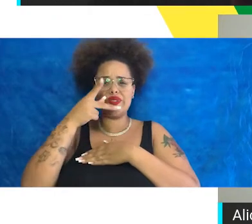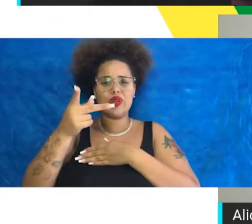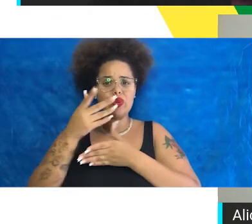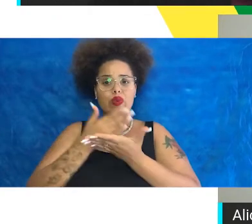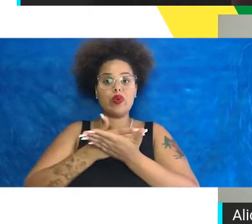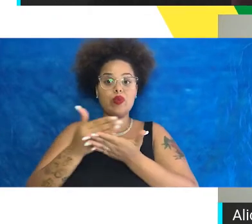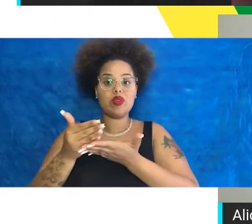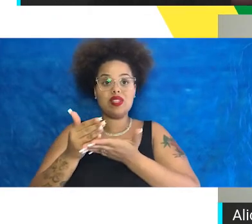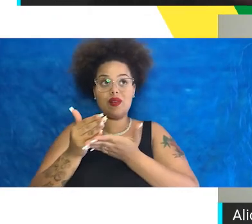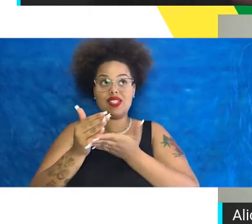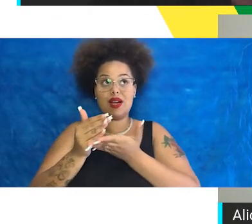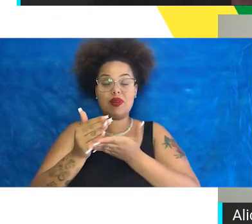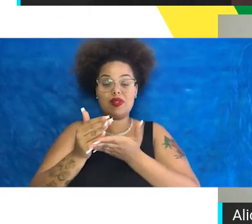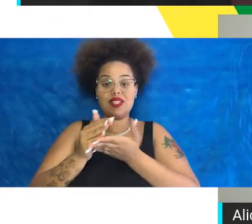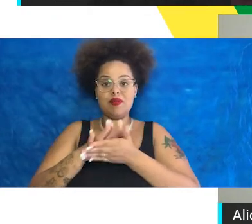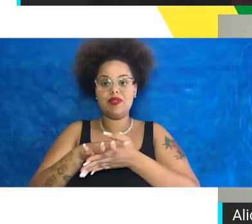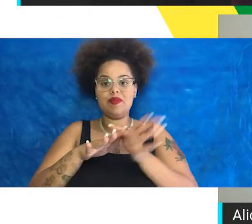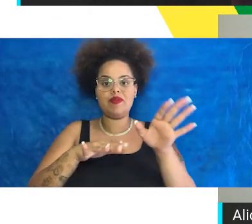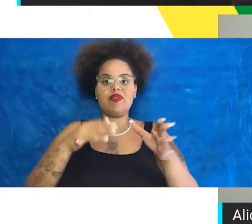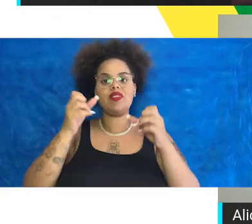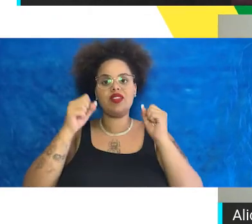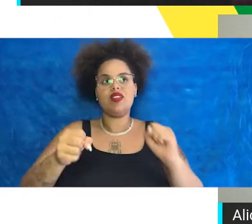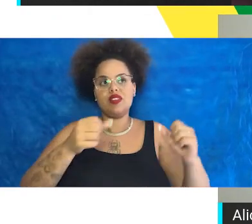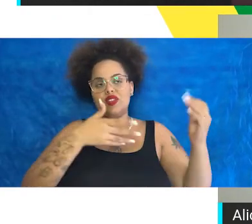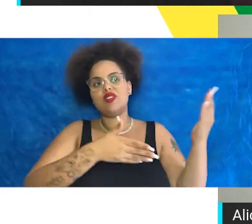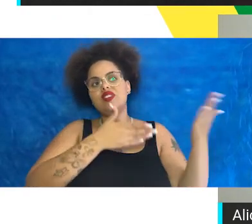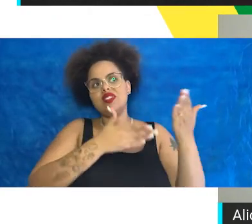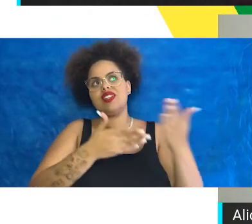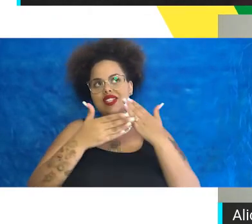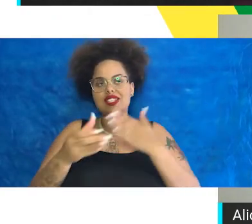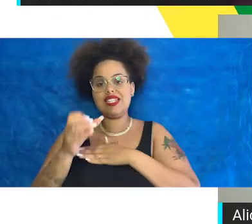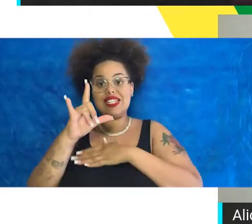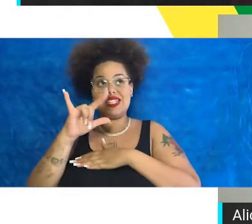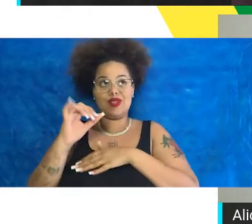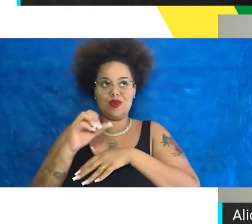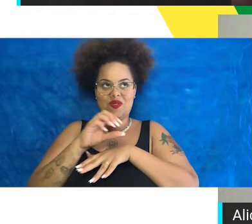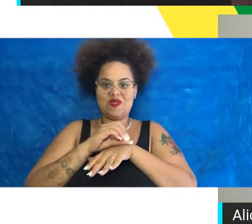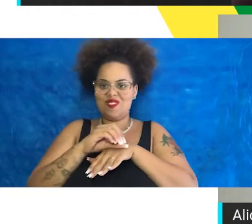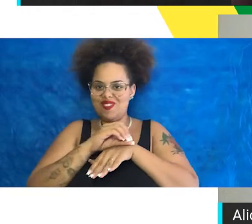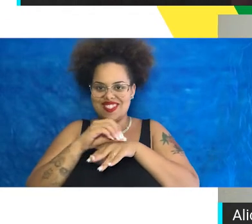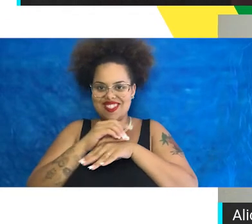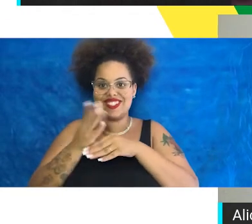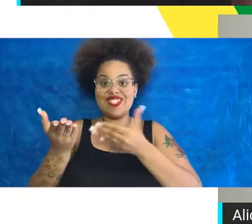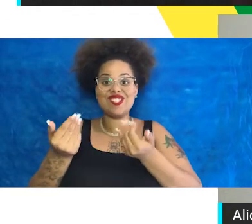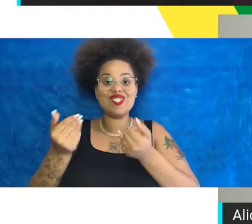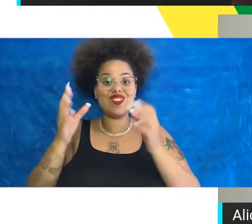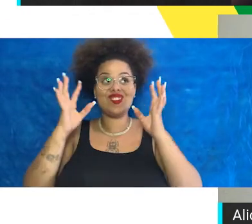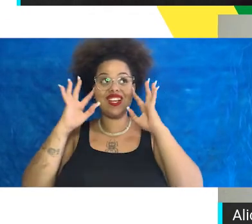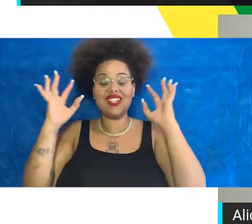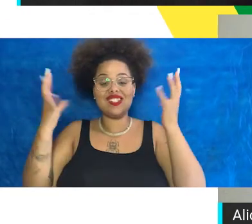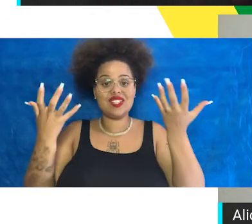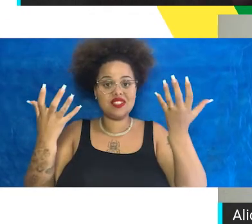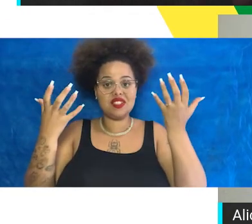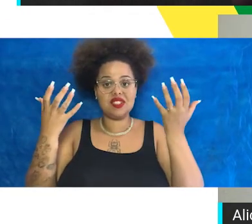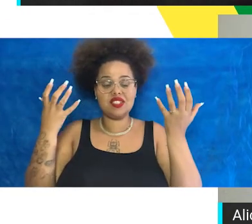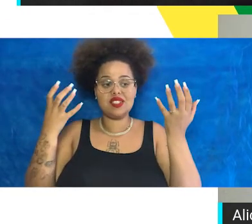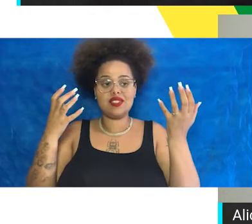reforçar que está sendo possível a gente trazer esse ciclo de oficinas com esses jovens realizadores e